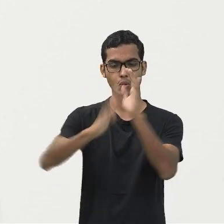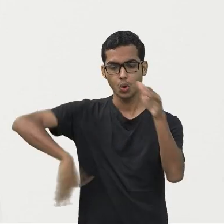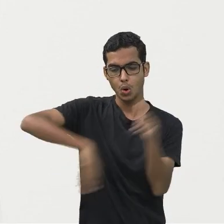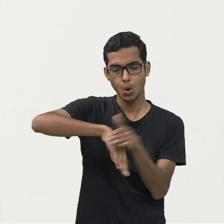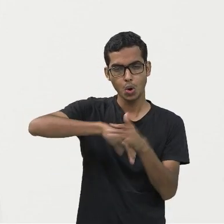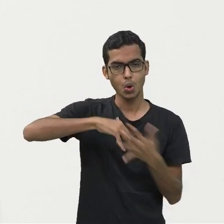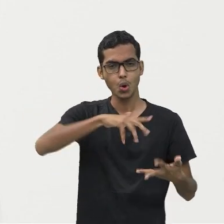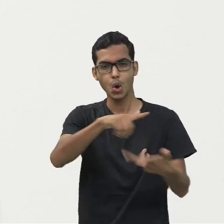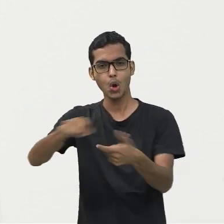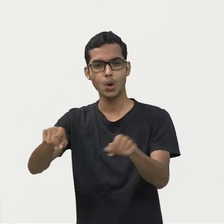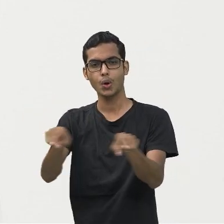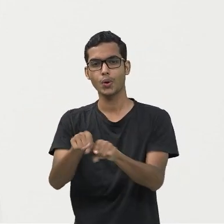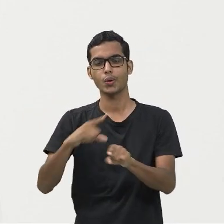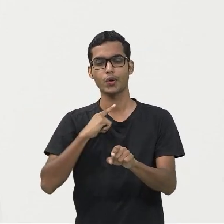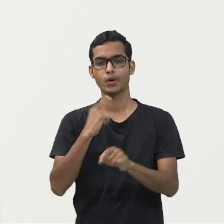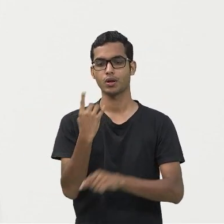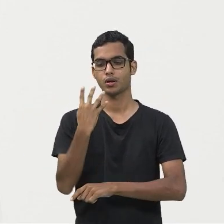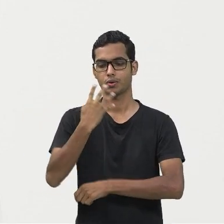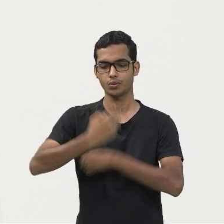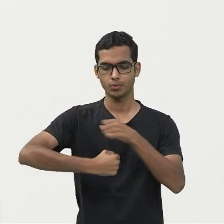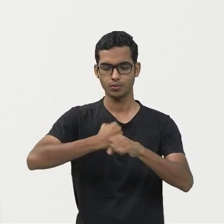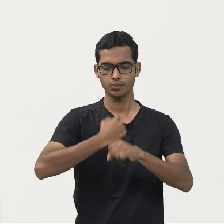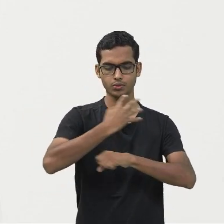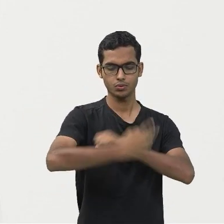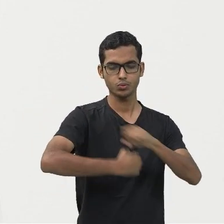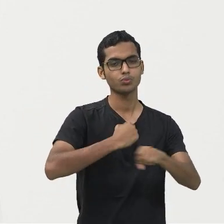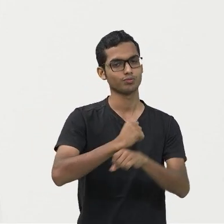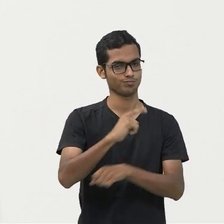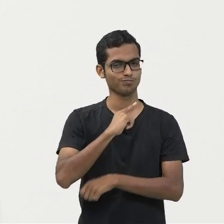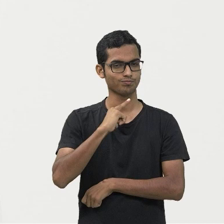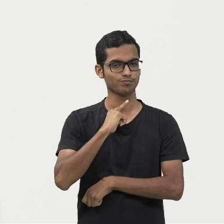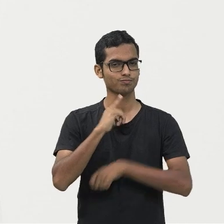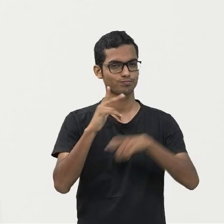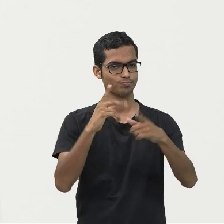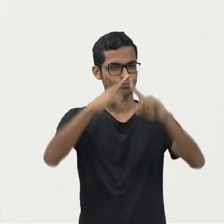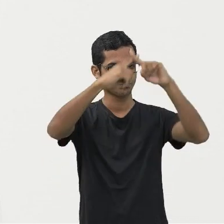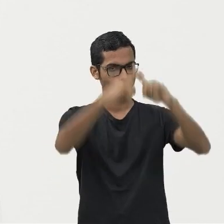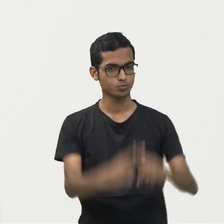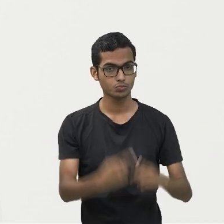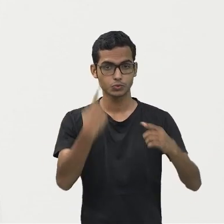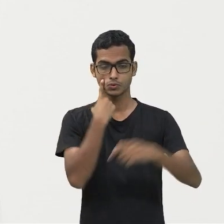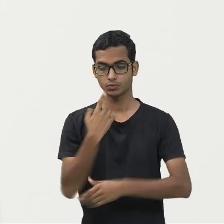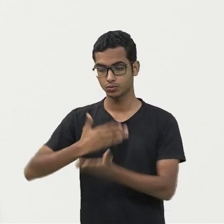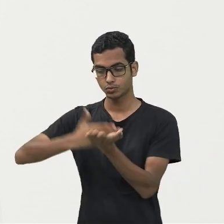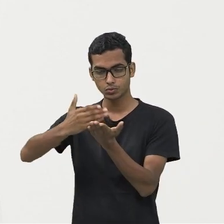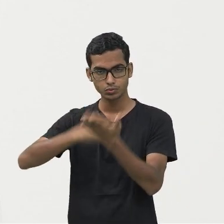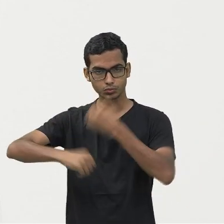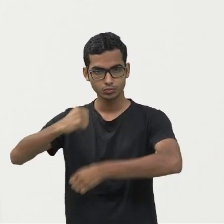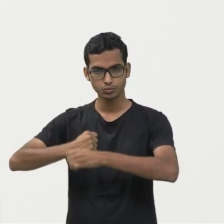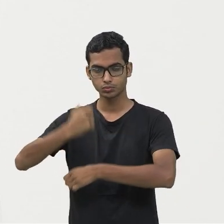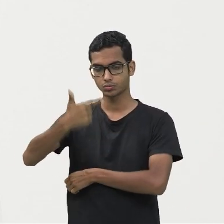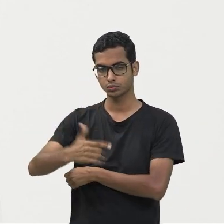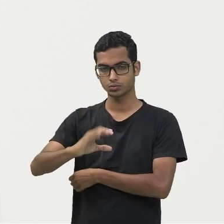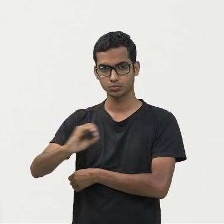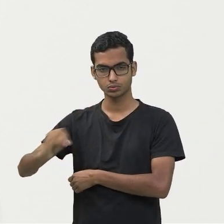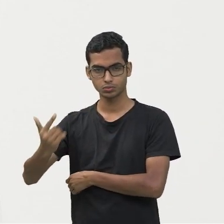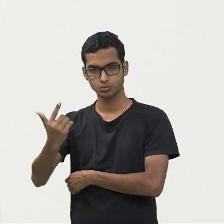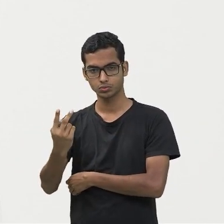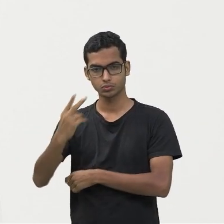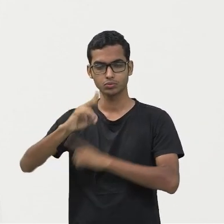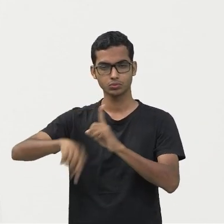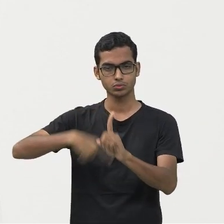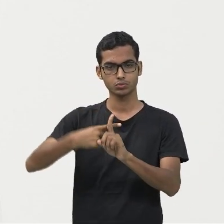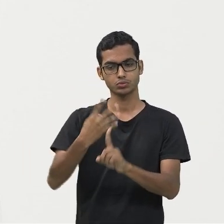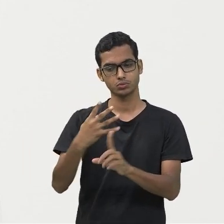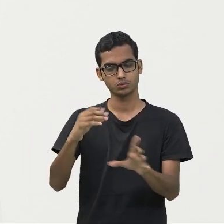do Mundo ela funciona de 4 em 4 anos. Então, 2002, mais 4, 2006,